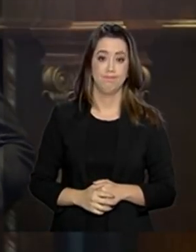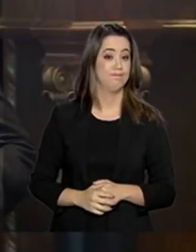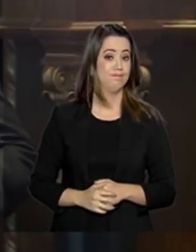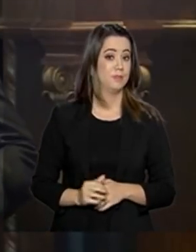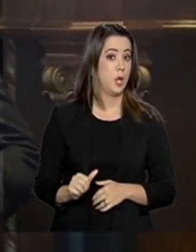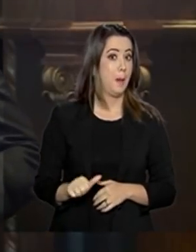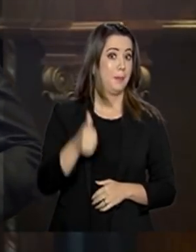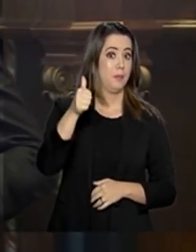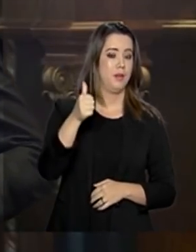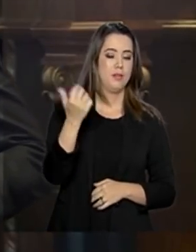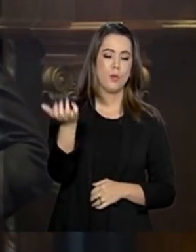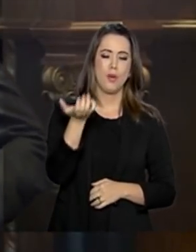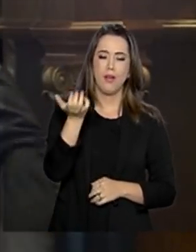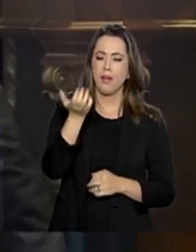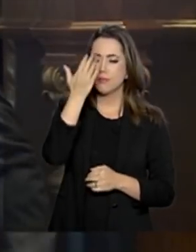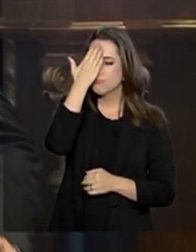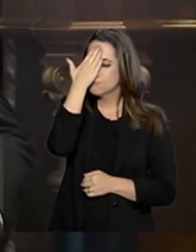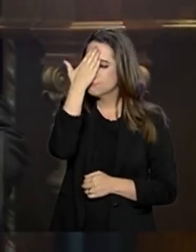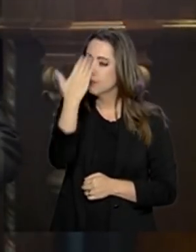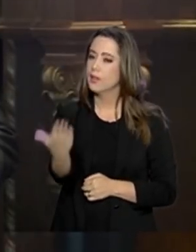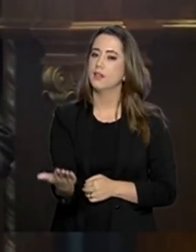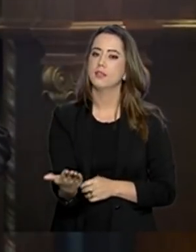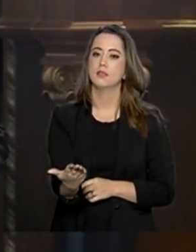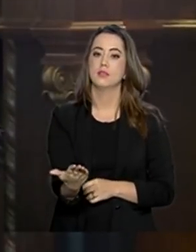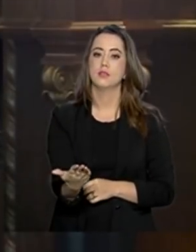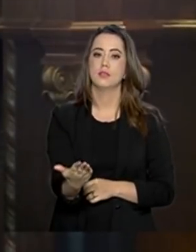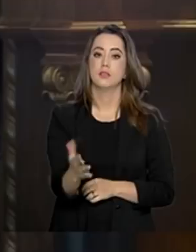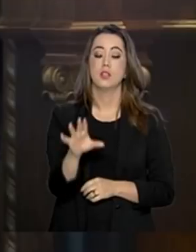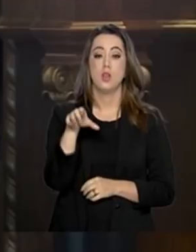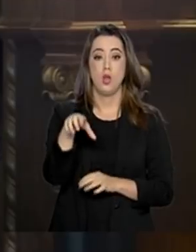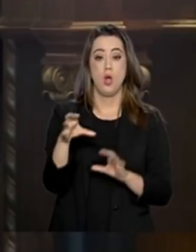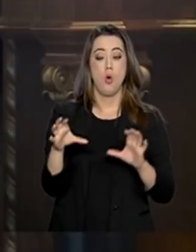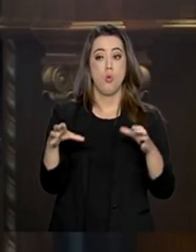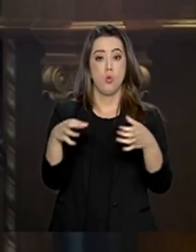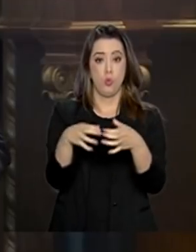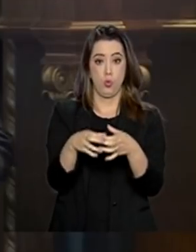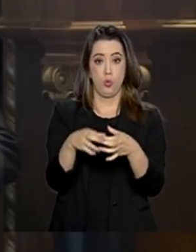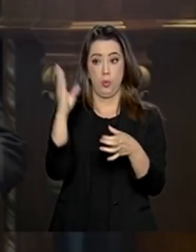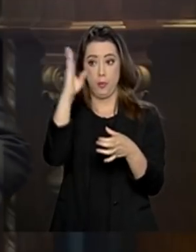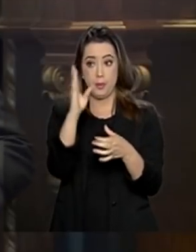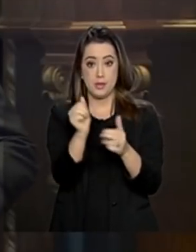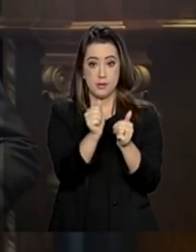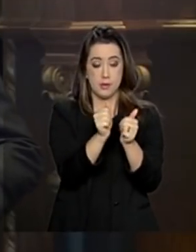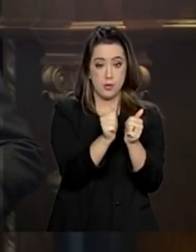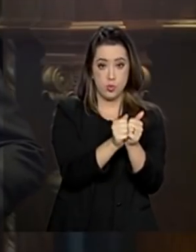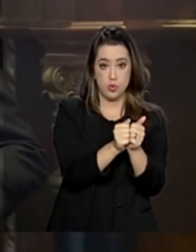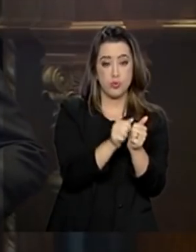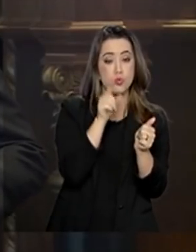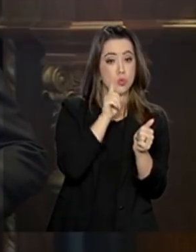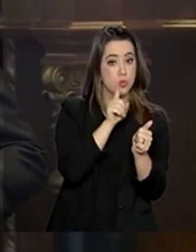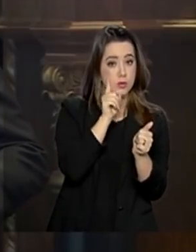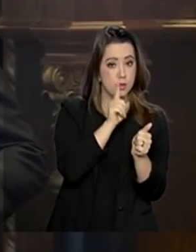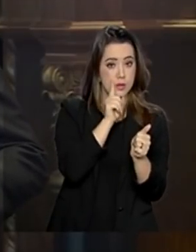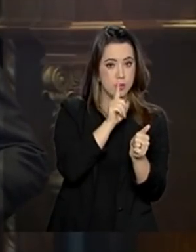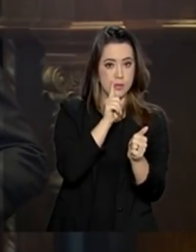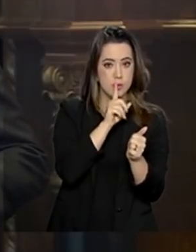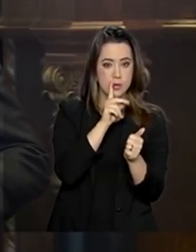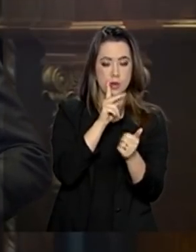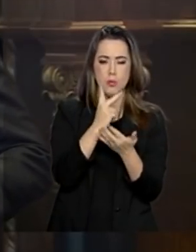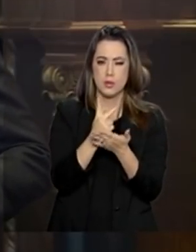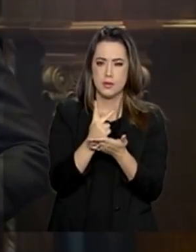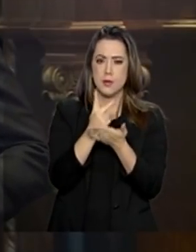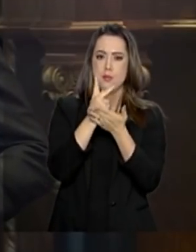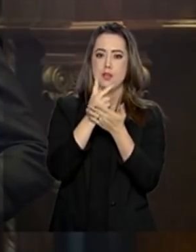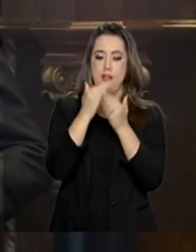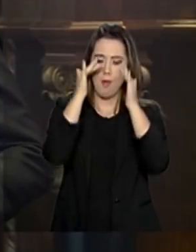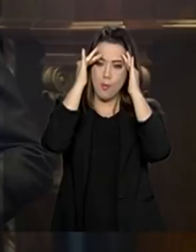Primeiro, eu quero agradecer à Câmara Brasil e Estados Unidos por esta homenagem. Estou muito